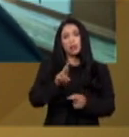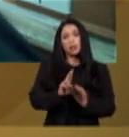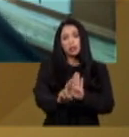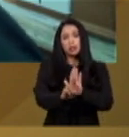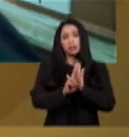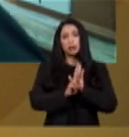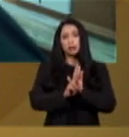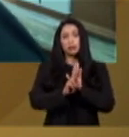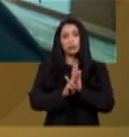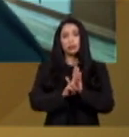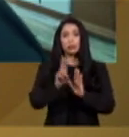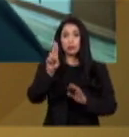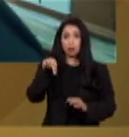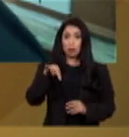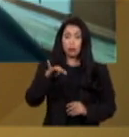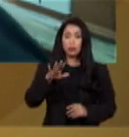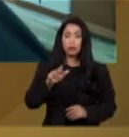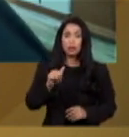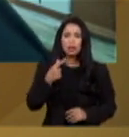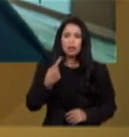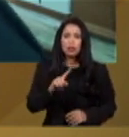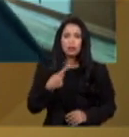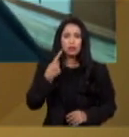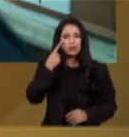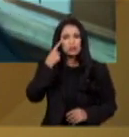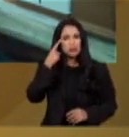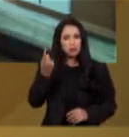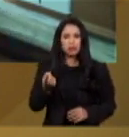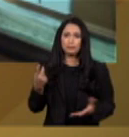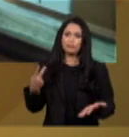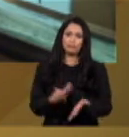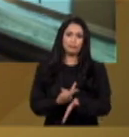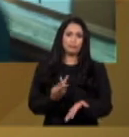União, que para mim, pelo menos, é vergonhoso.